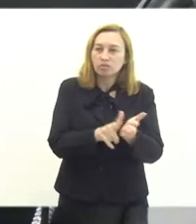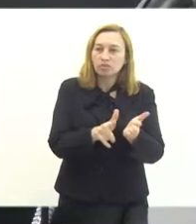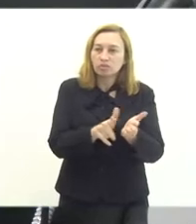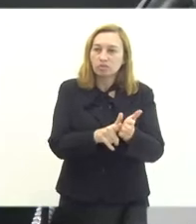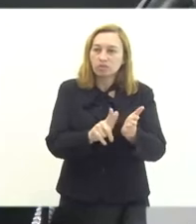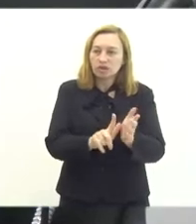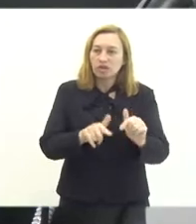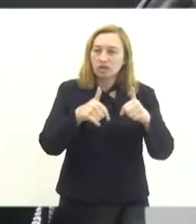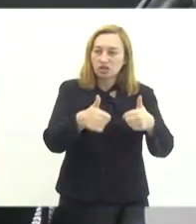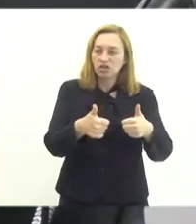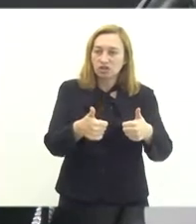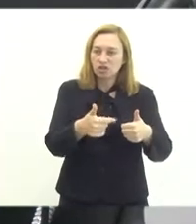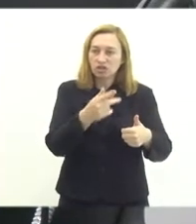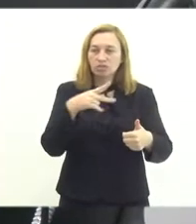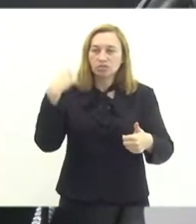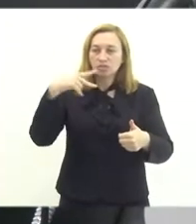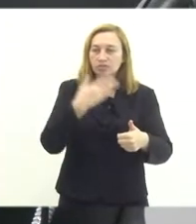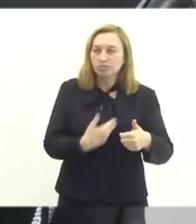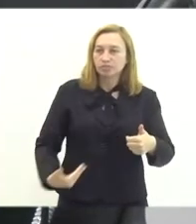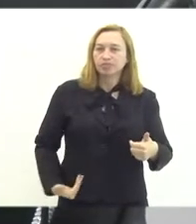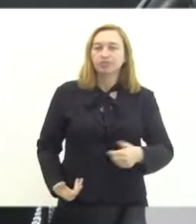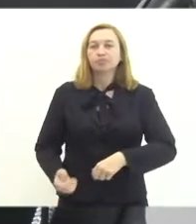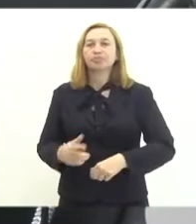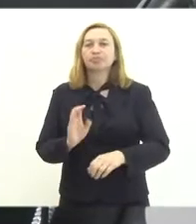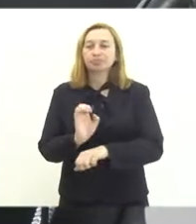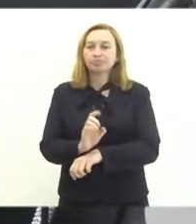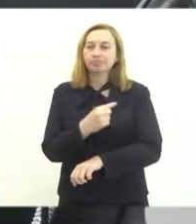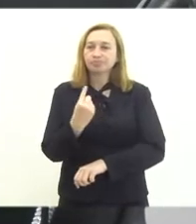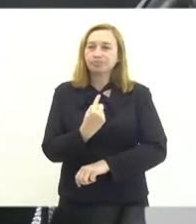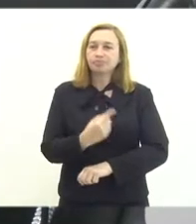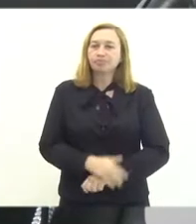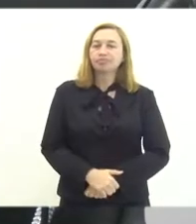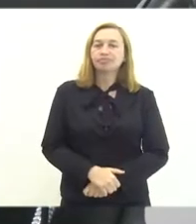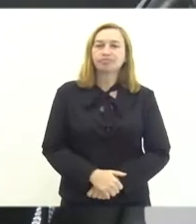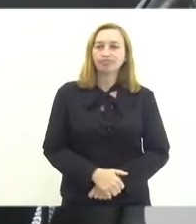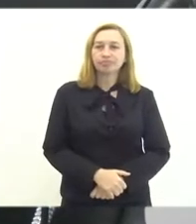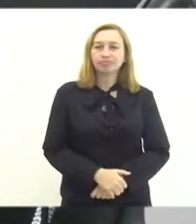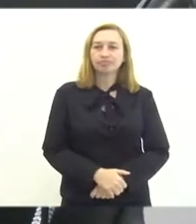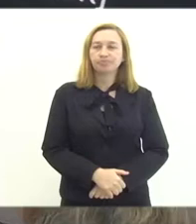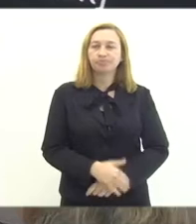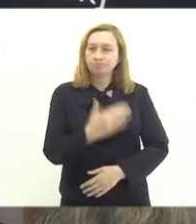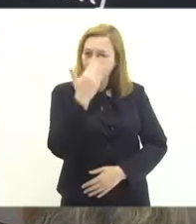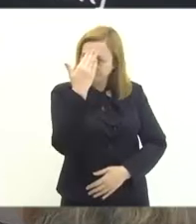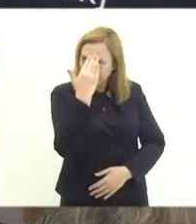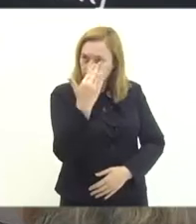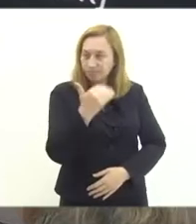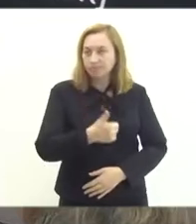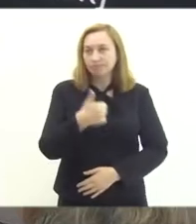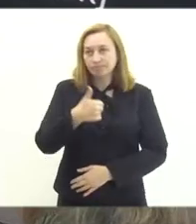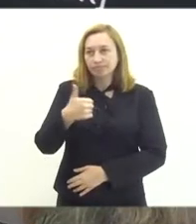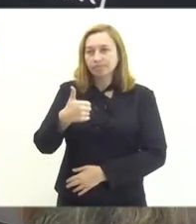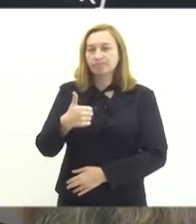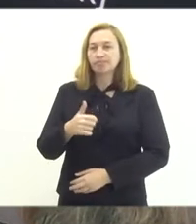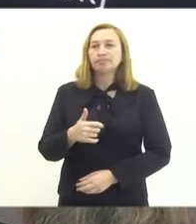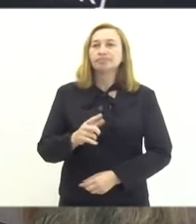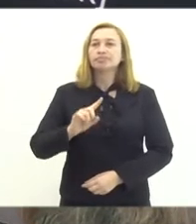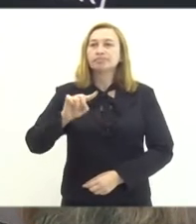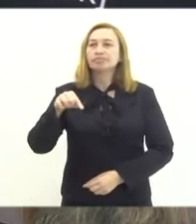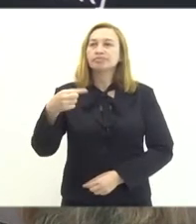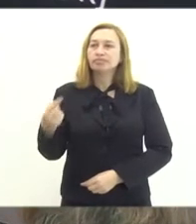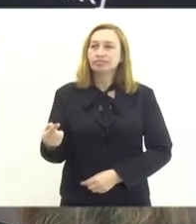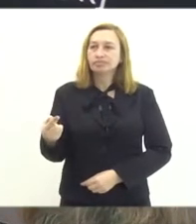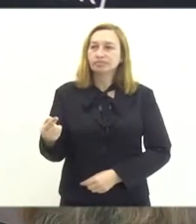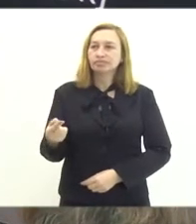eficazes para o nosso estado e o eu vou fazer alguns agradecimentos e após